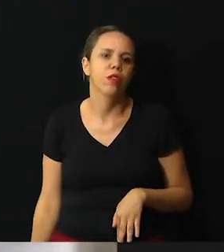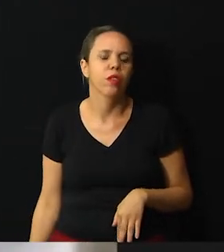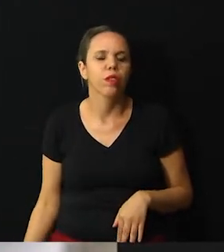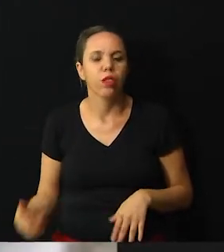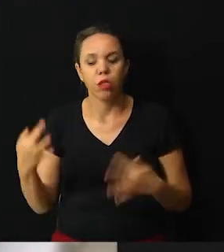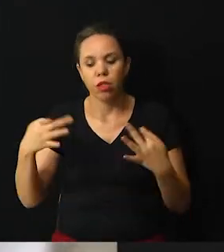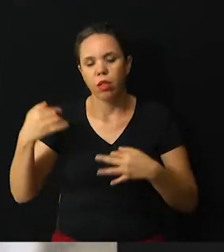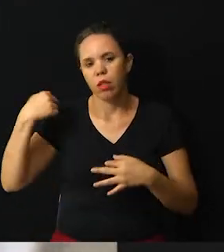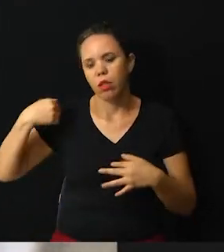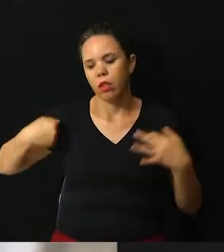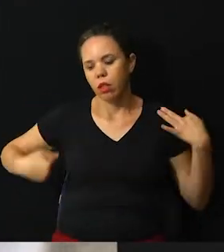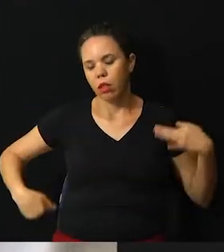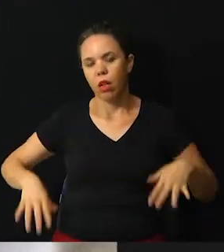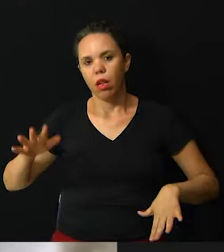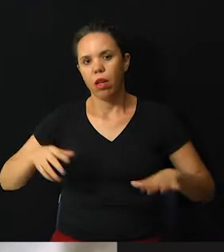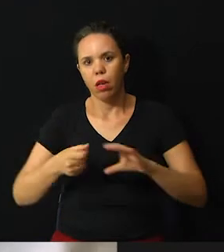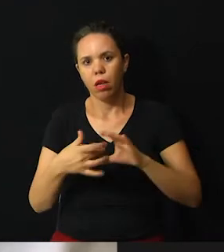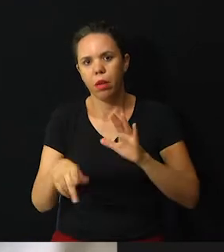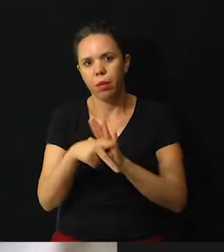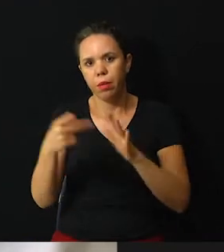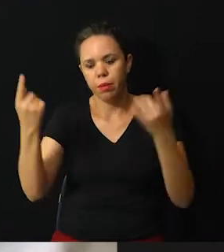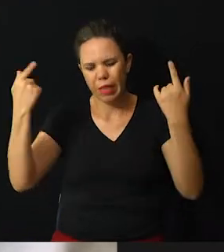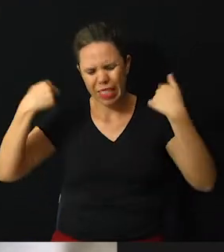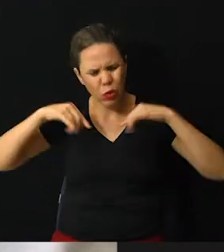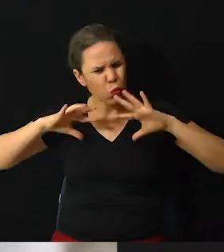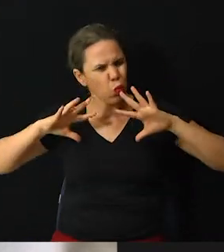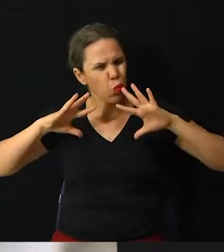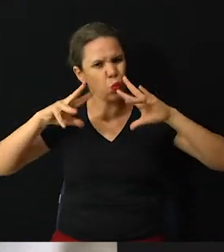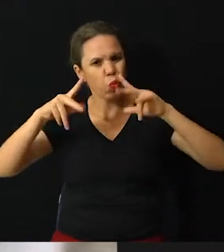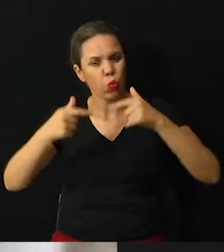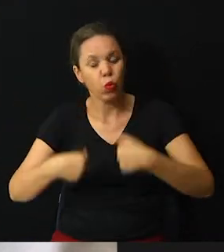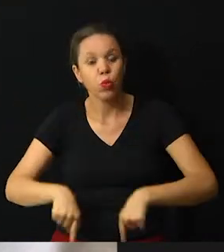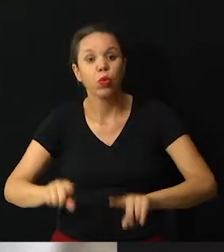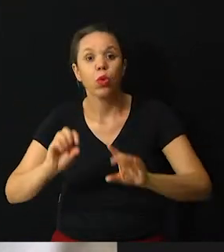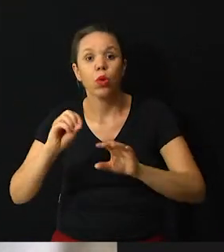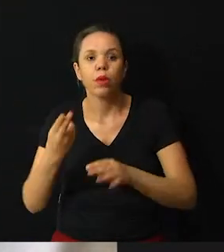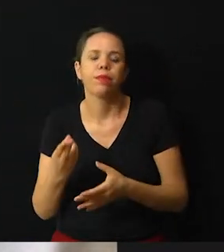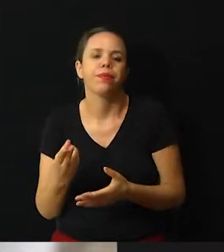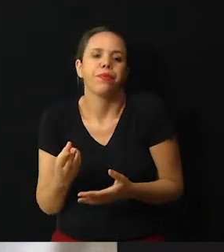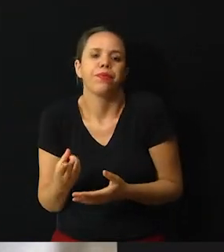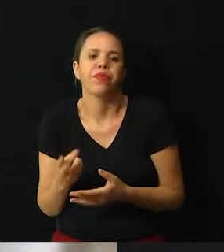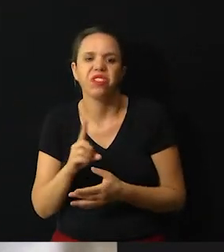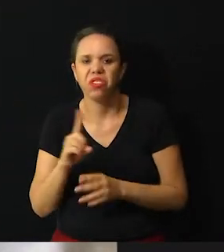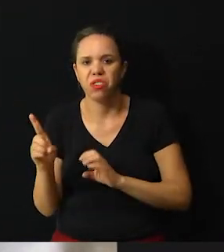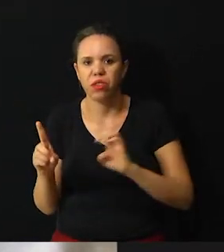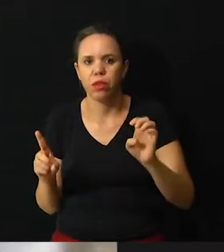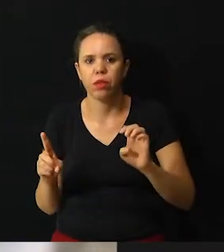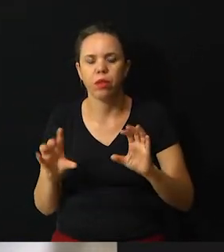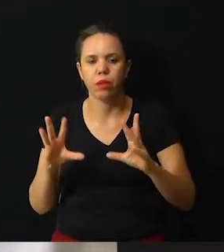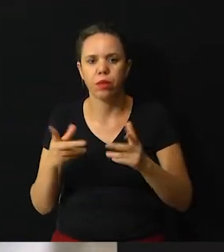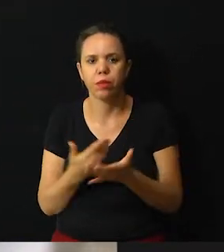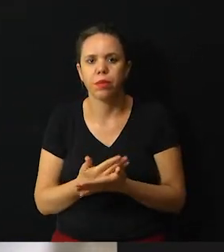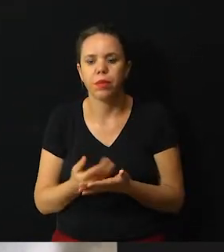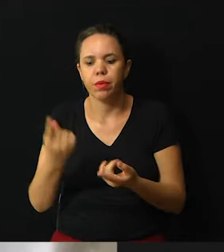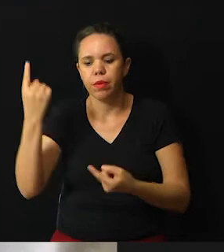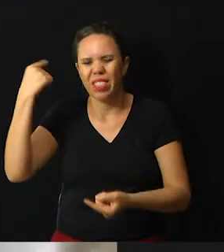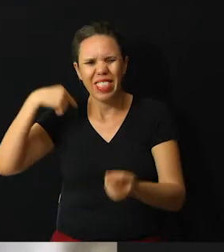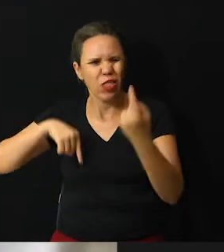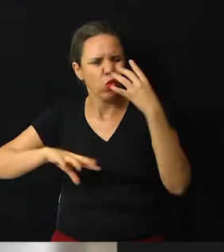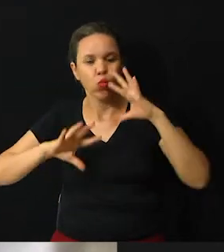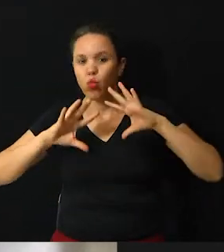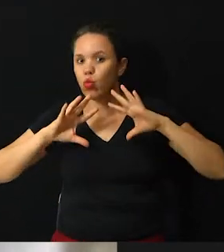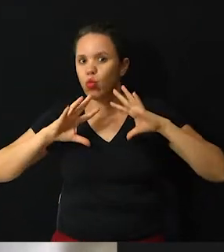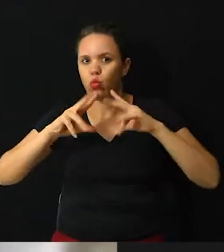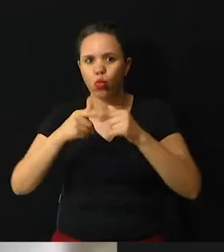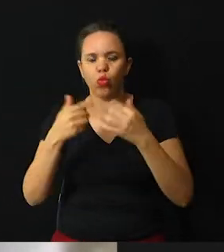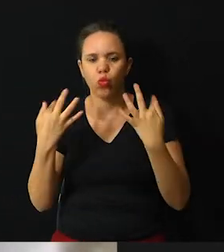dor localizada. Agora, a fibromialgia, a característica é doer tanto o hemicorpo, né, direito e esquerdo também, e em cima e embaixo. Quer dizer,